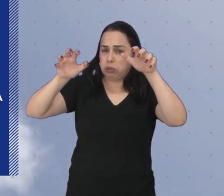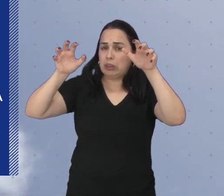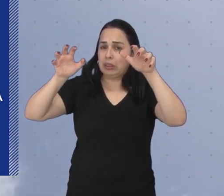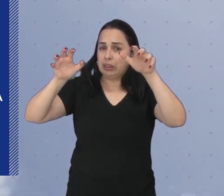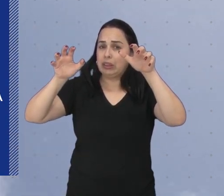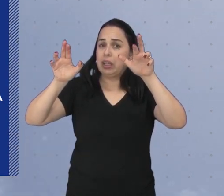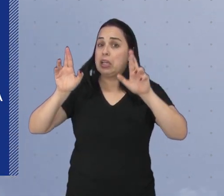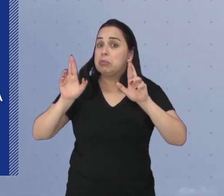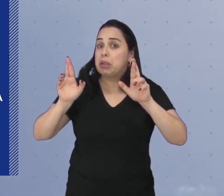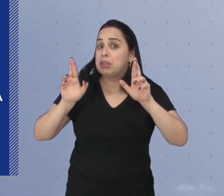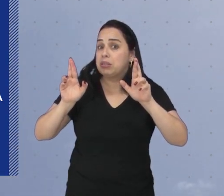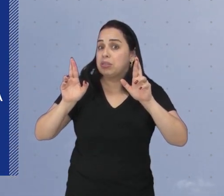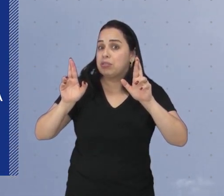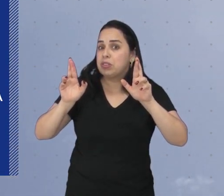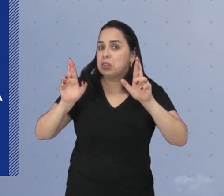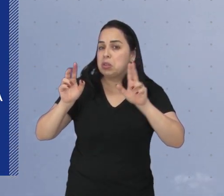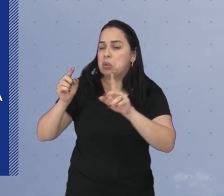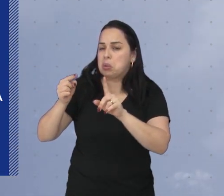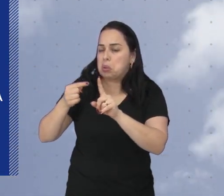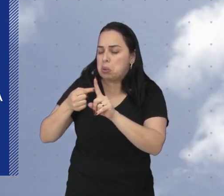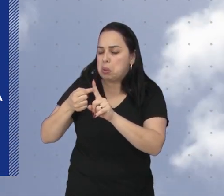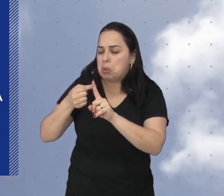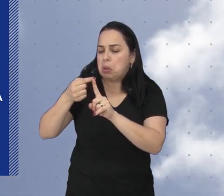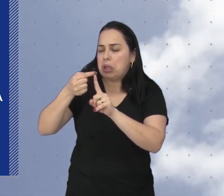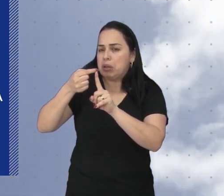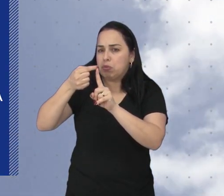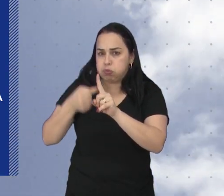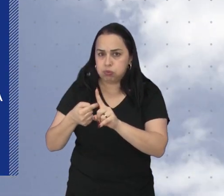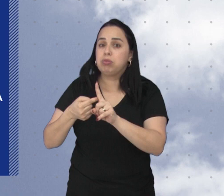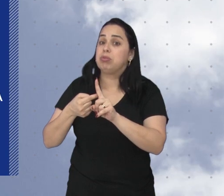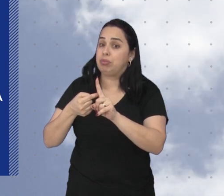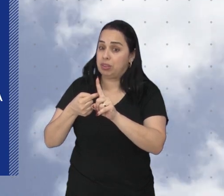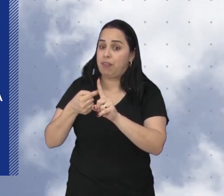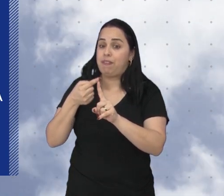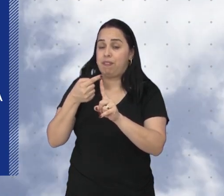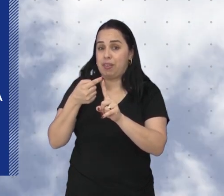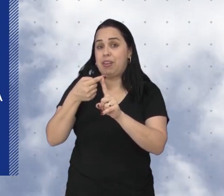do tempo. A expectativa é de que as temperaturas também caiam um